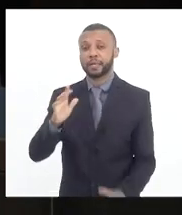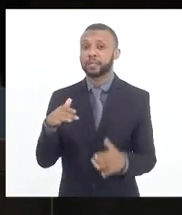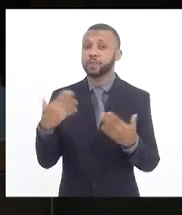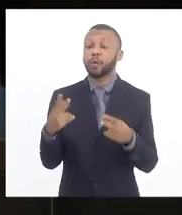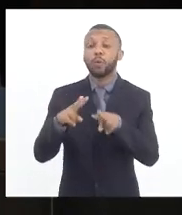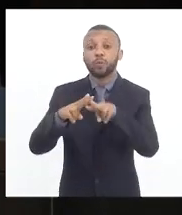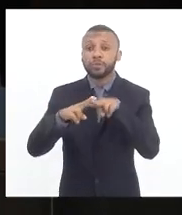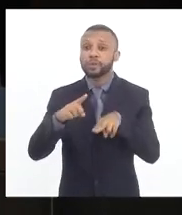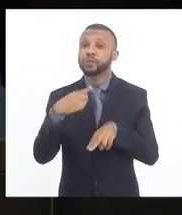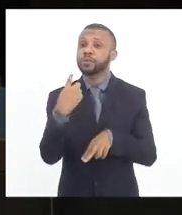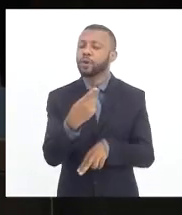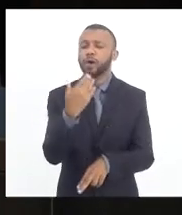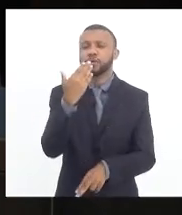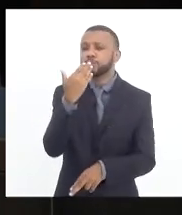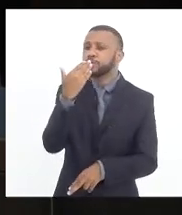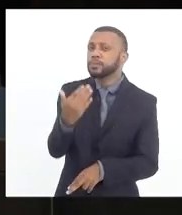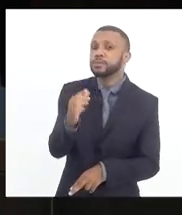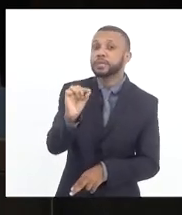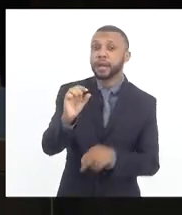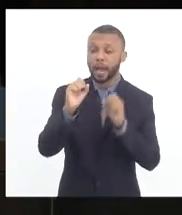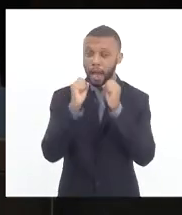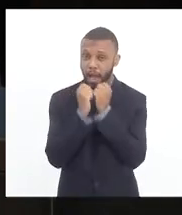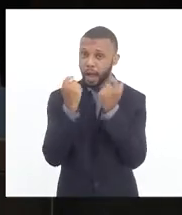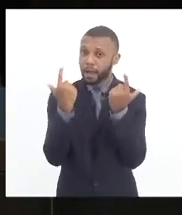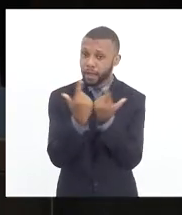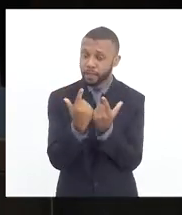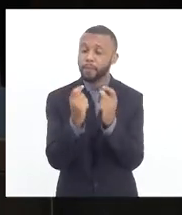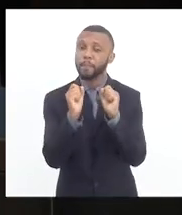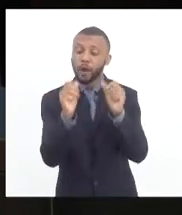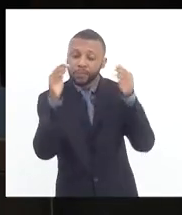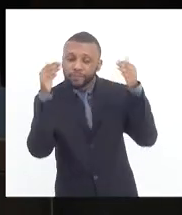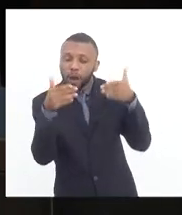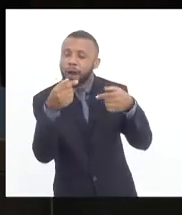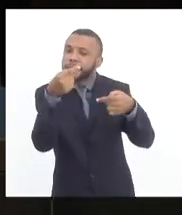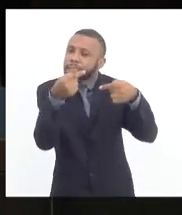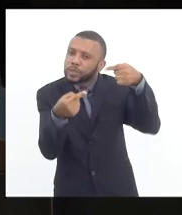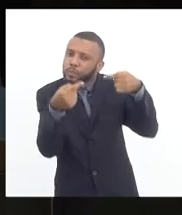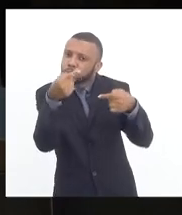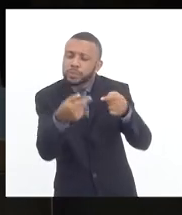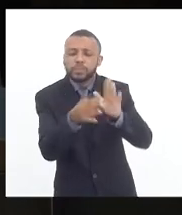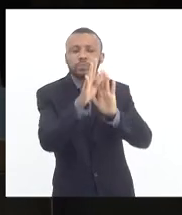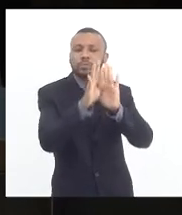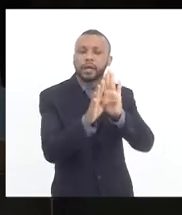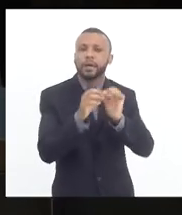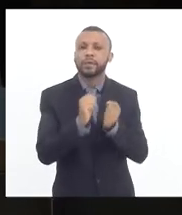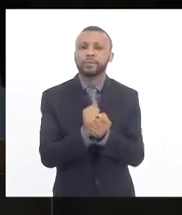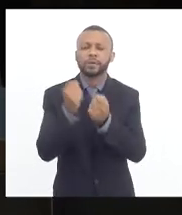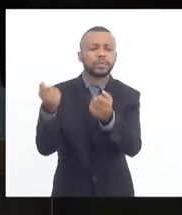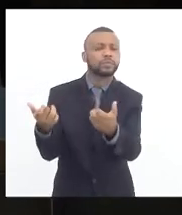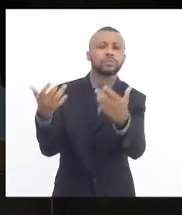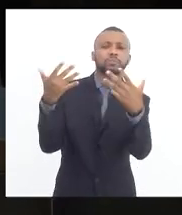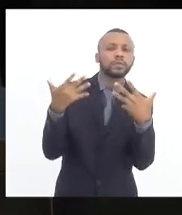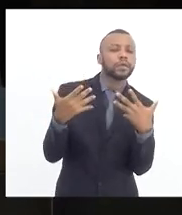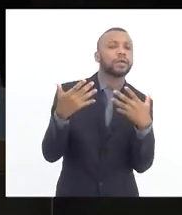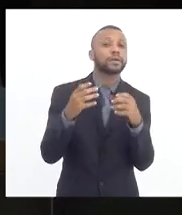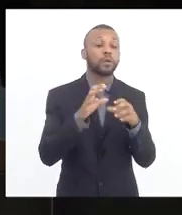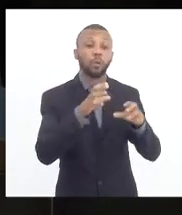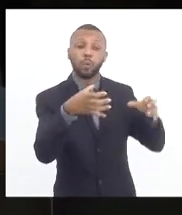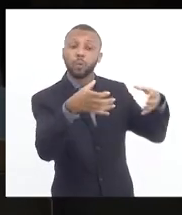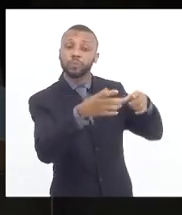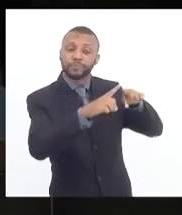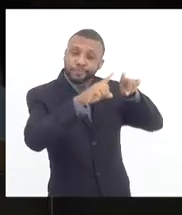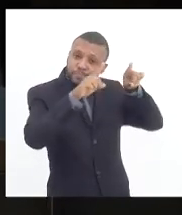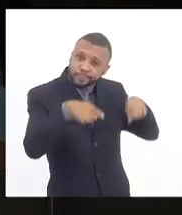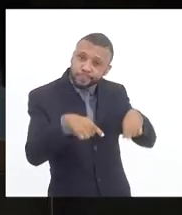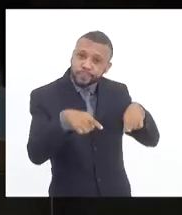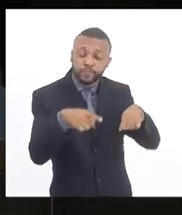pede né que Alerta você realmente se debruce sobre esse texto que nos escute que escute conjunto do funcionalismo atenção seria